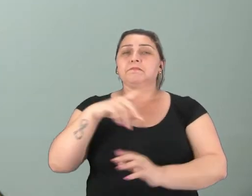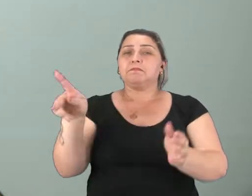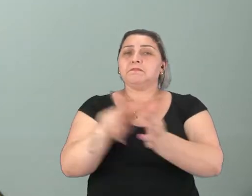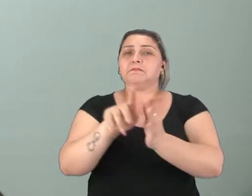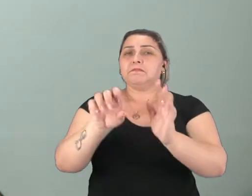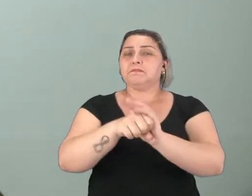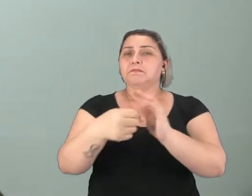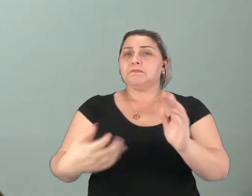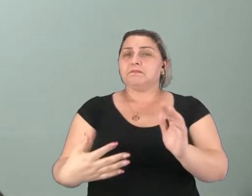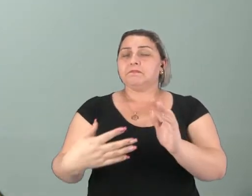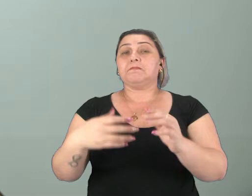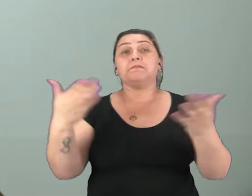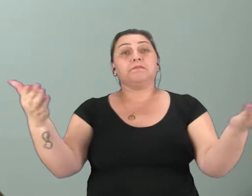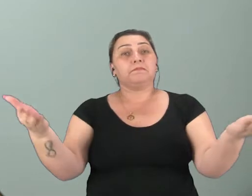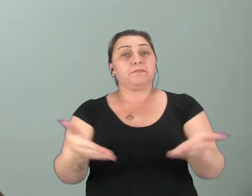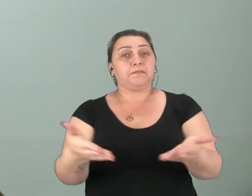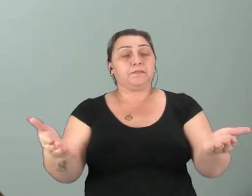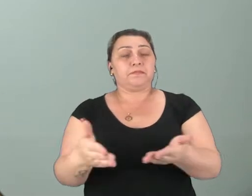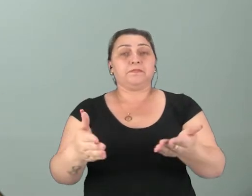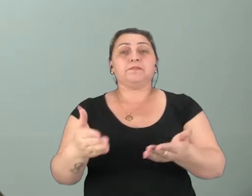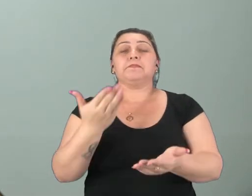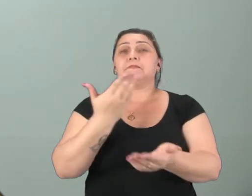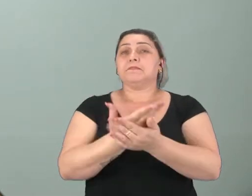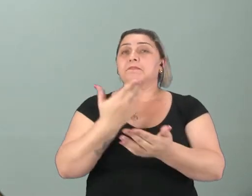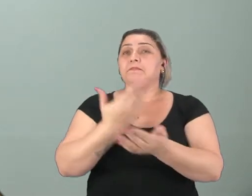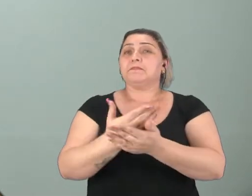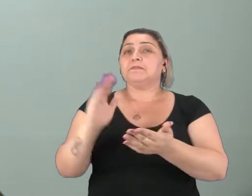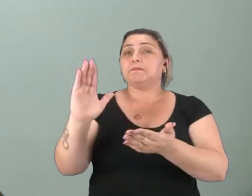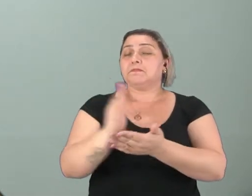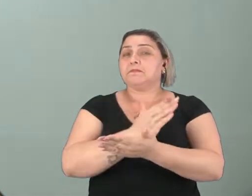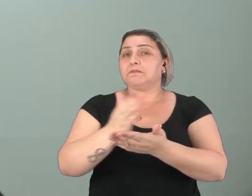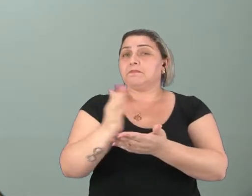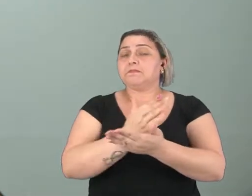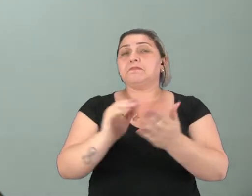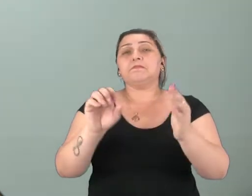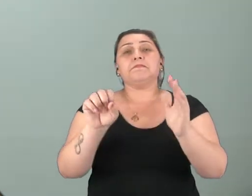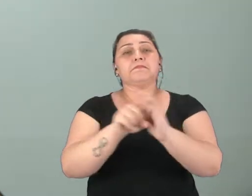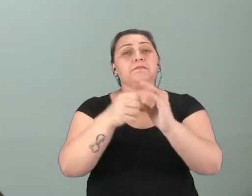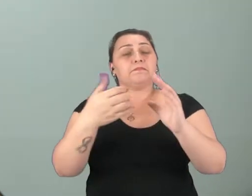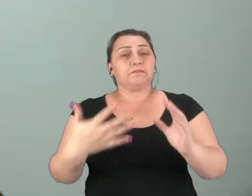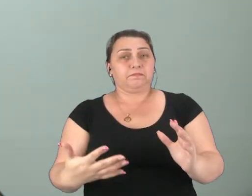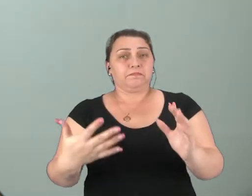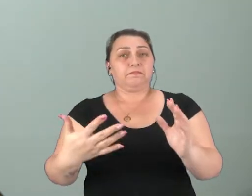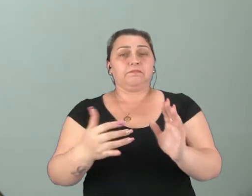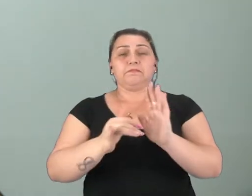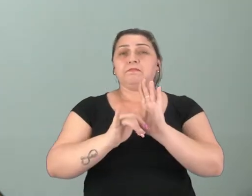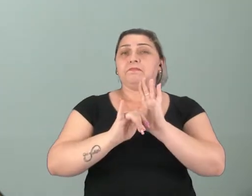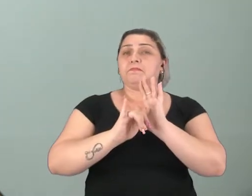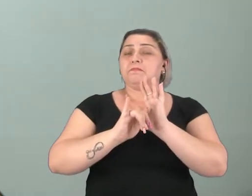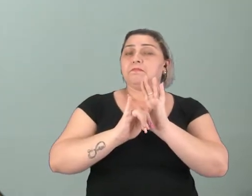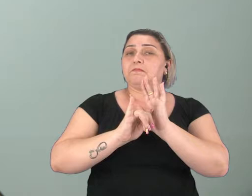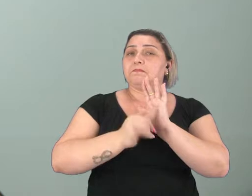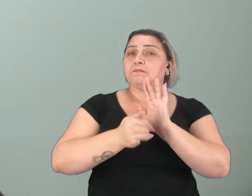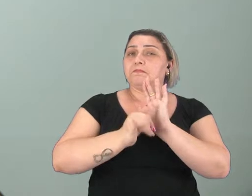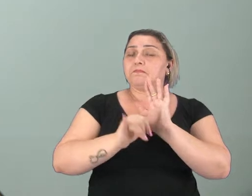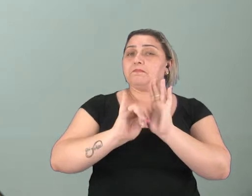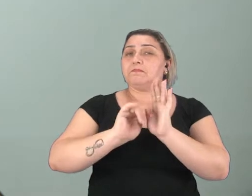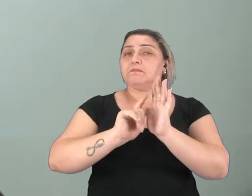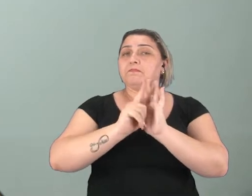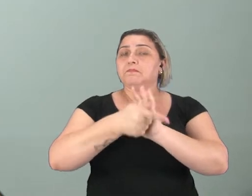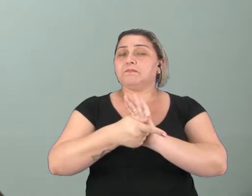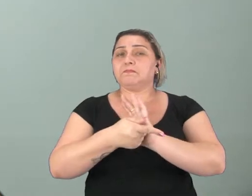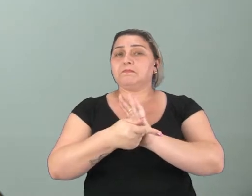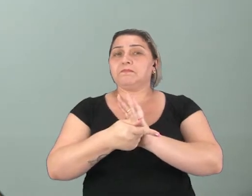suas características e hoje nós vamos estudar algumas dessas características do gênero fábula.